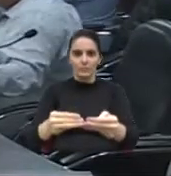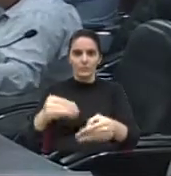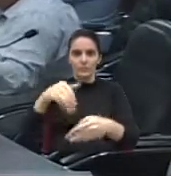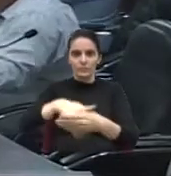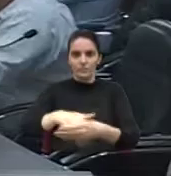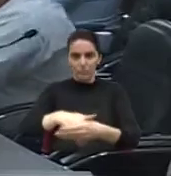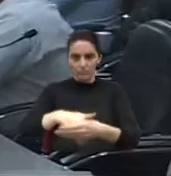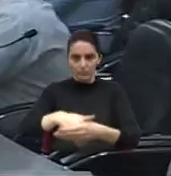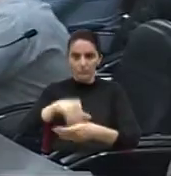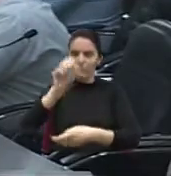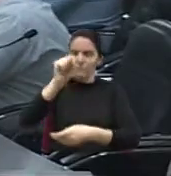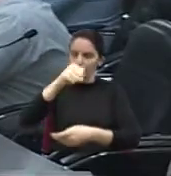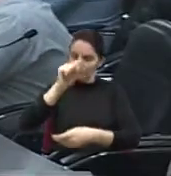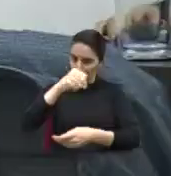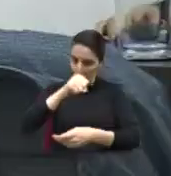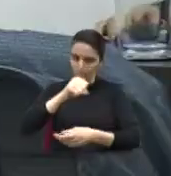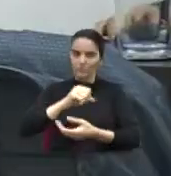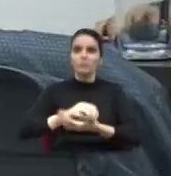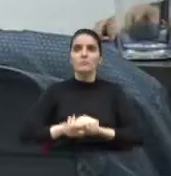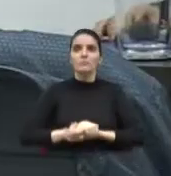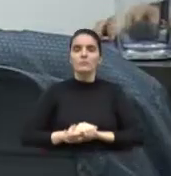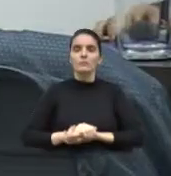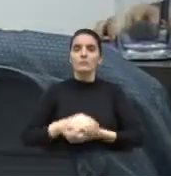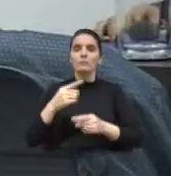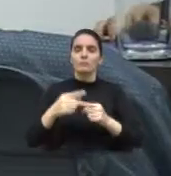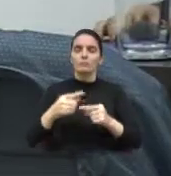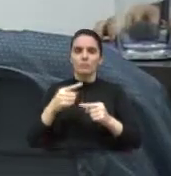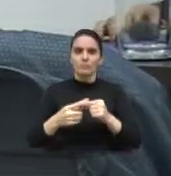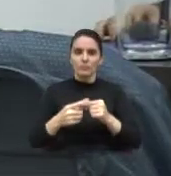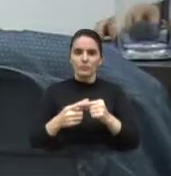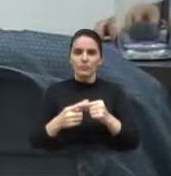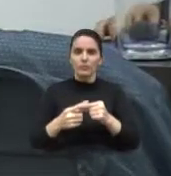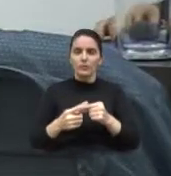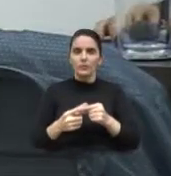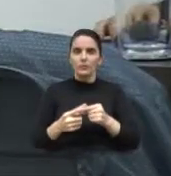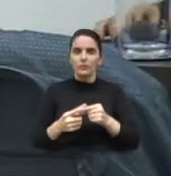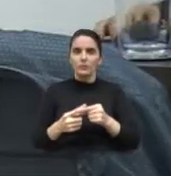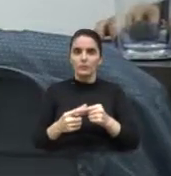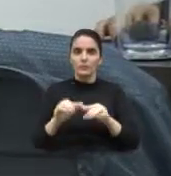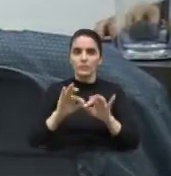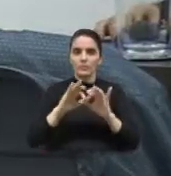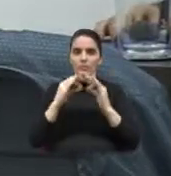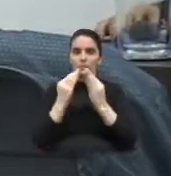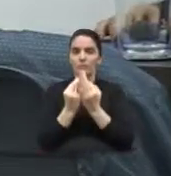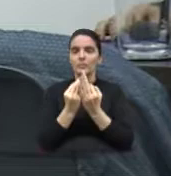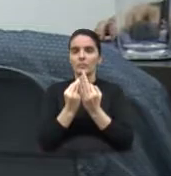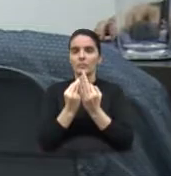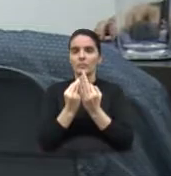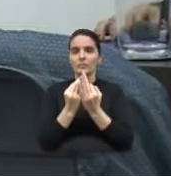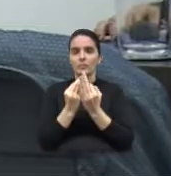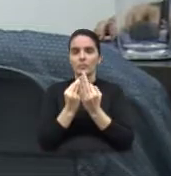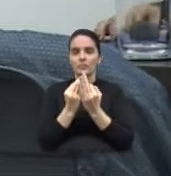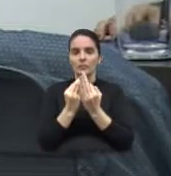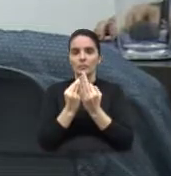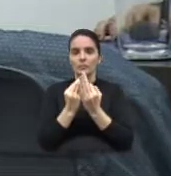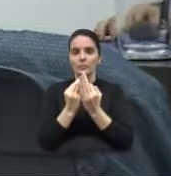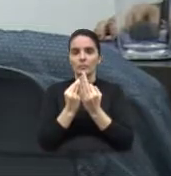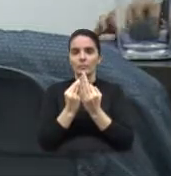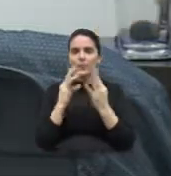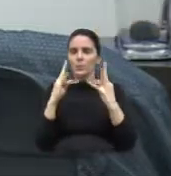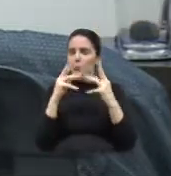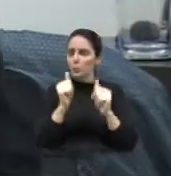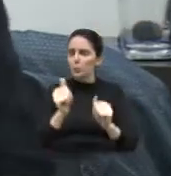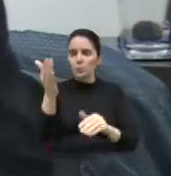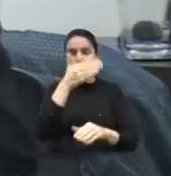Votarei favorável, vereador. Até porque, vereador Lemão, família é meu maior patrimônio. Como